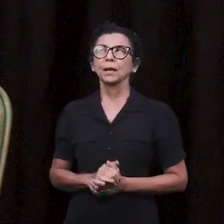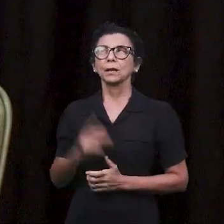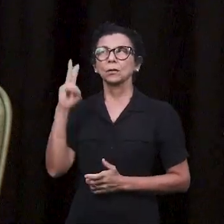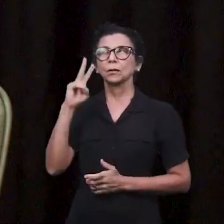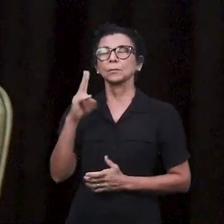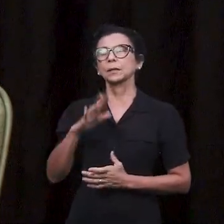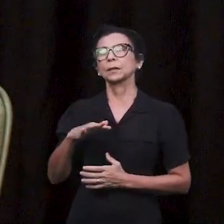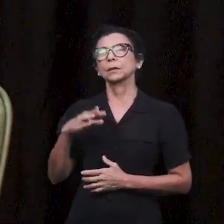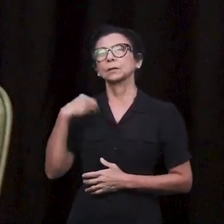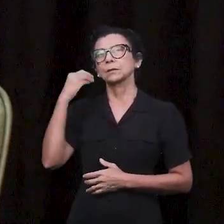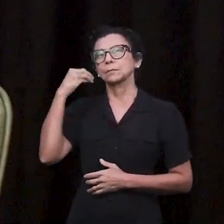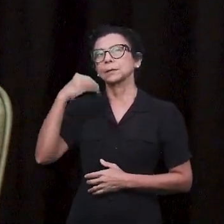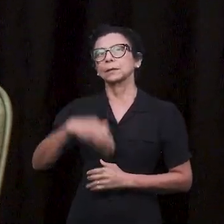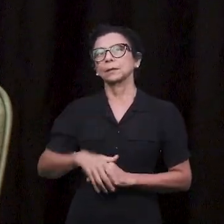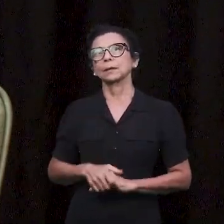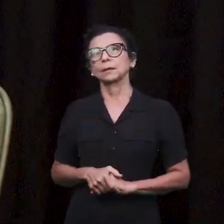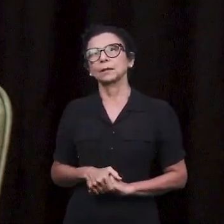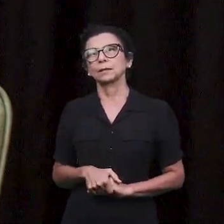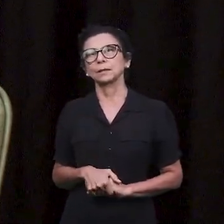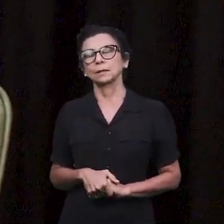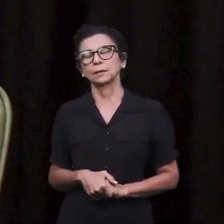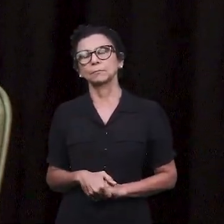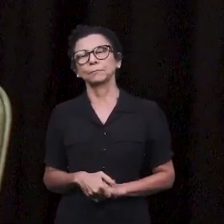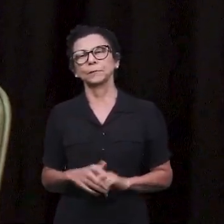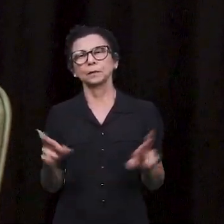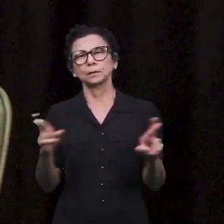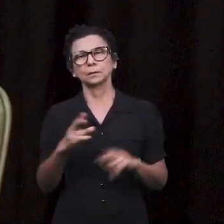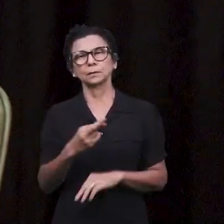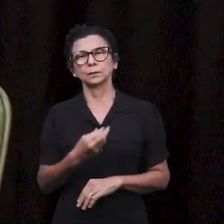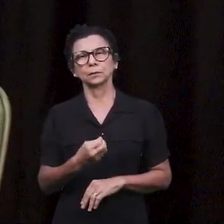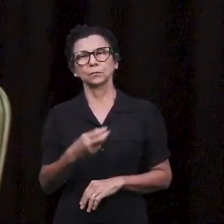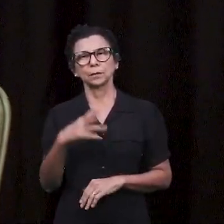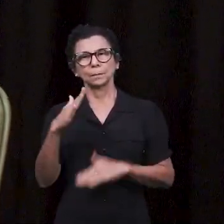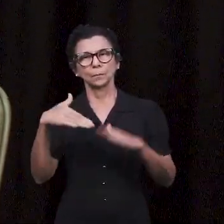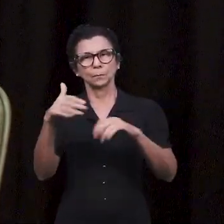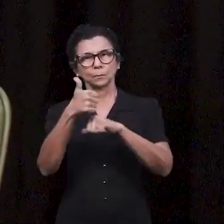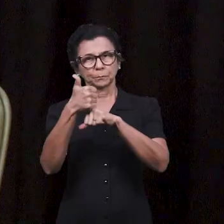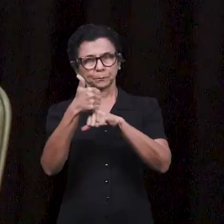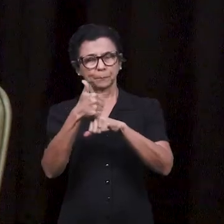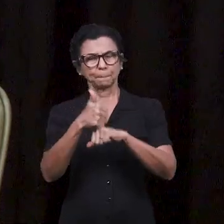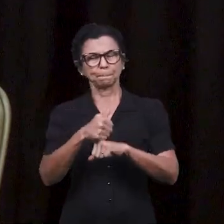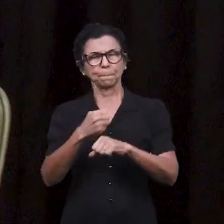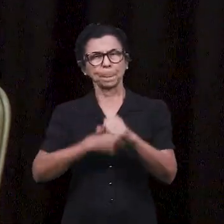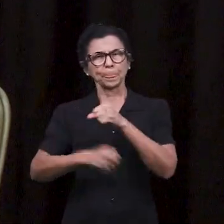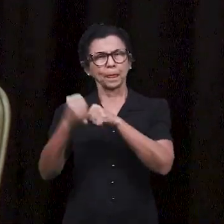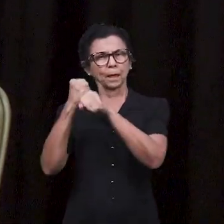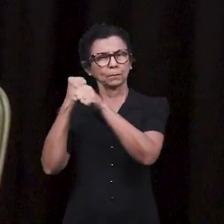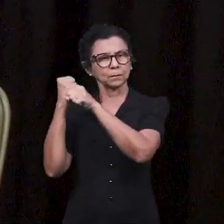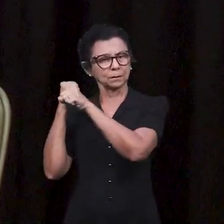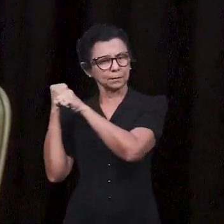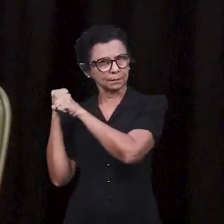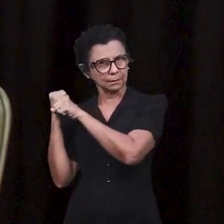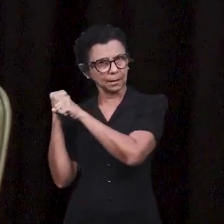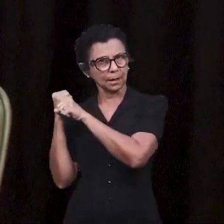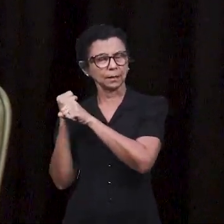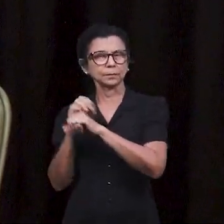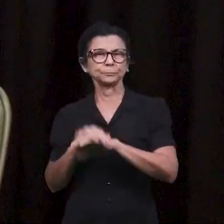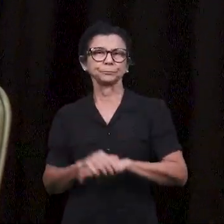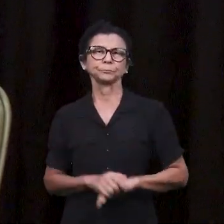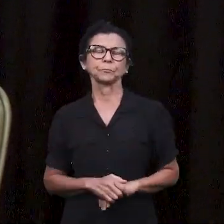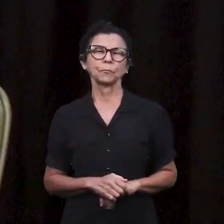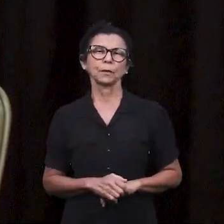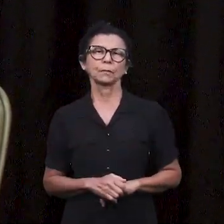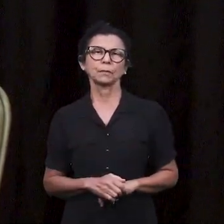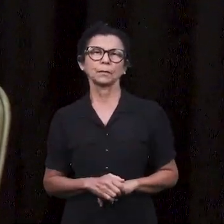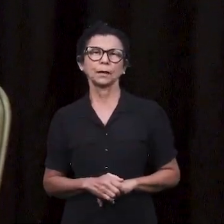porque atrelado principalmente à minha vida profissional. Há alguns anos atrás, quando eu estava terminando meu